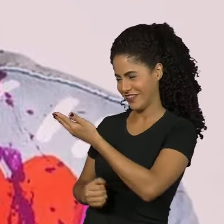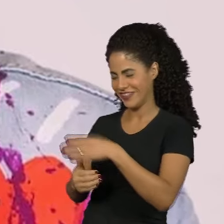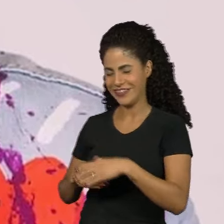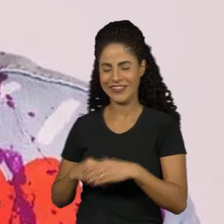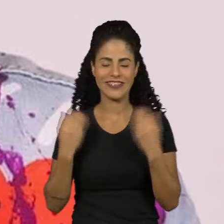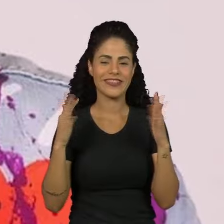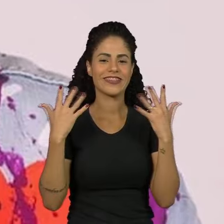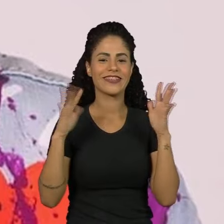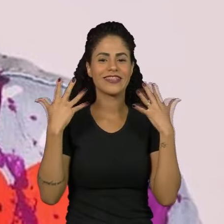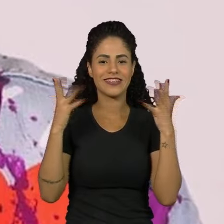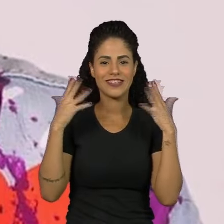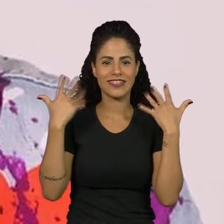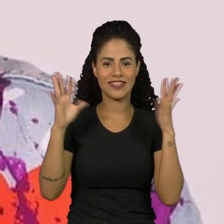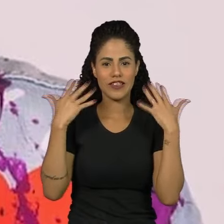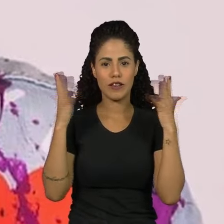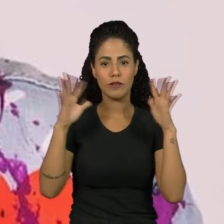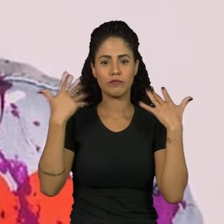Abravanel.